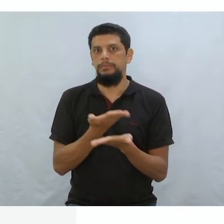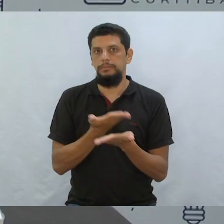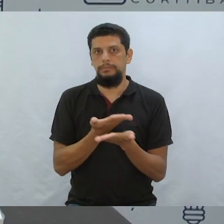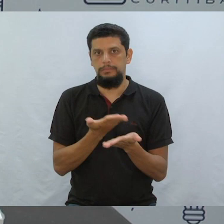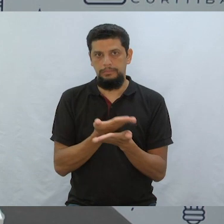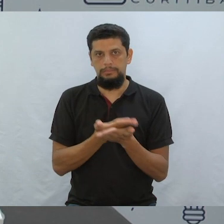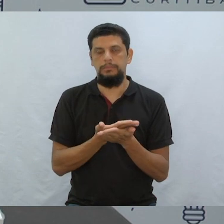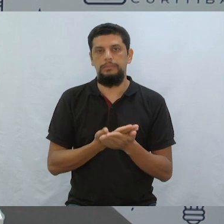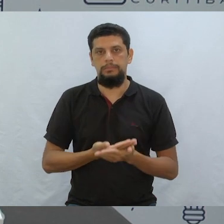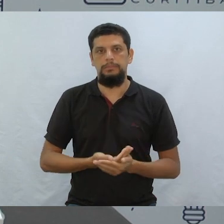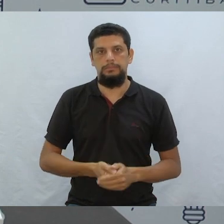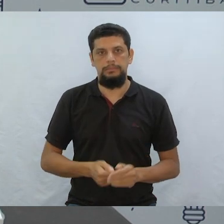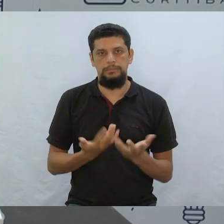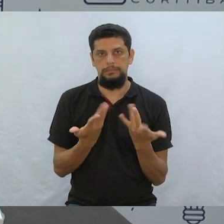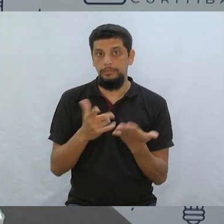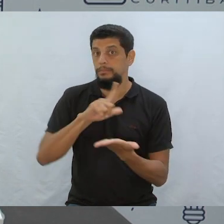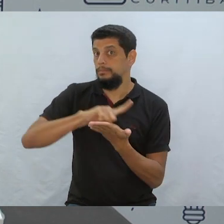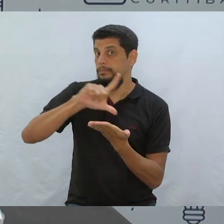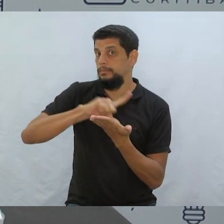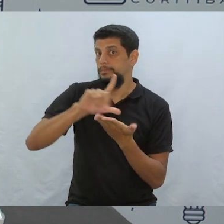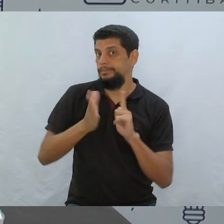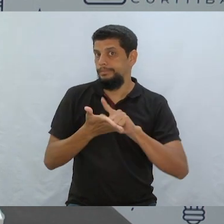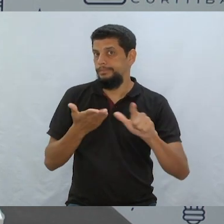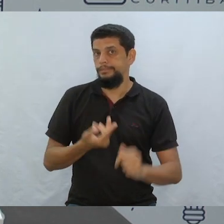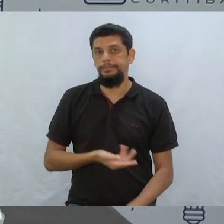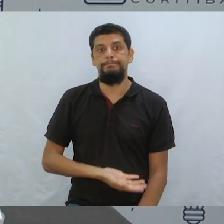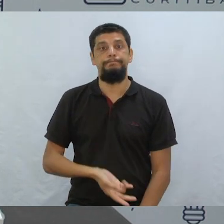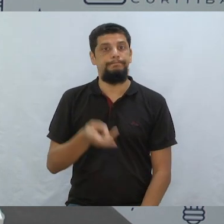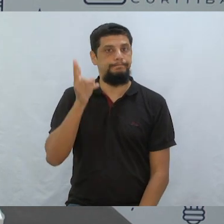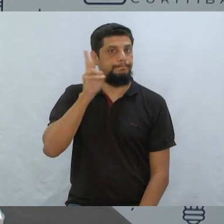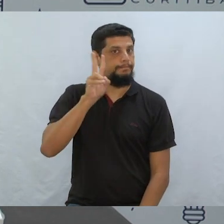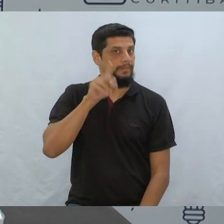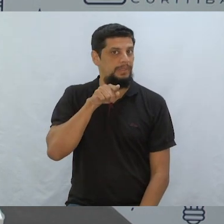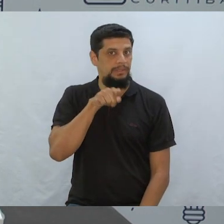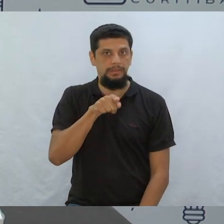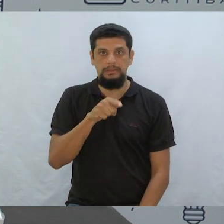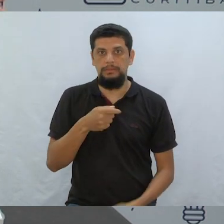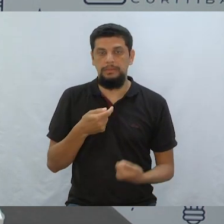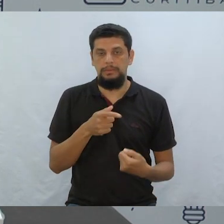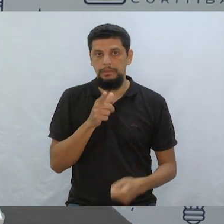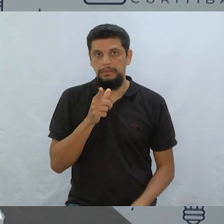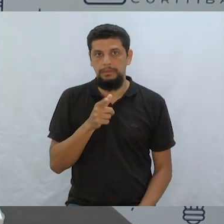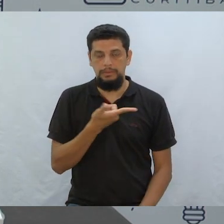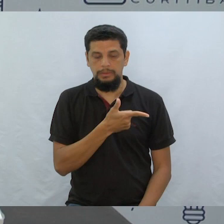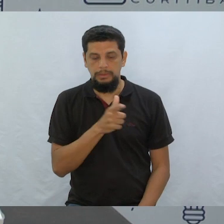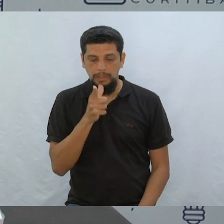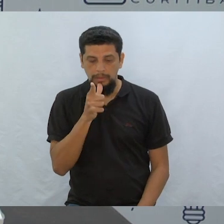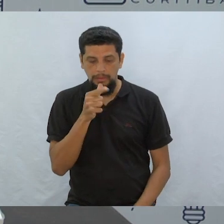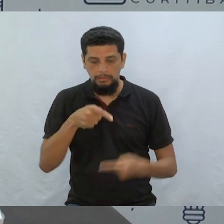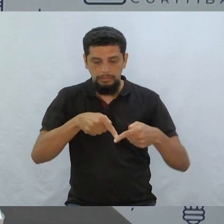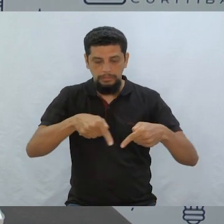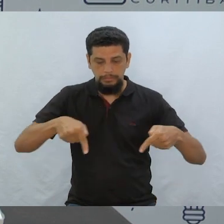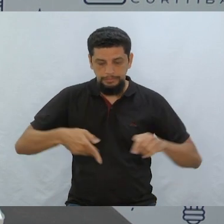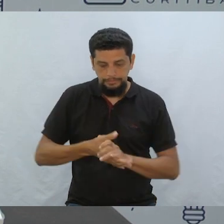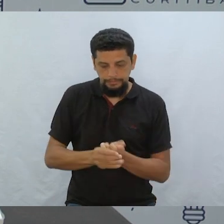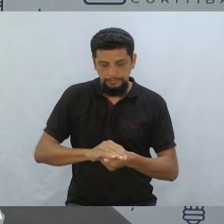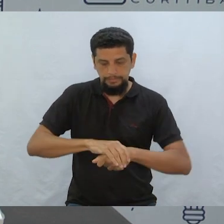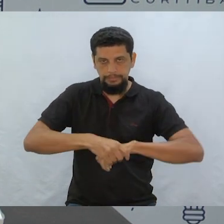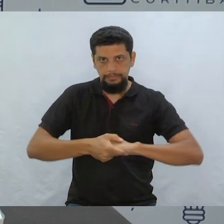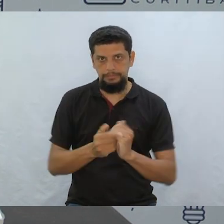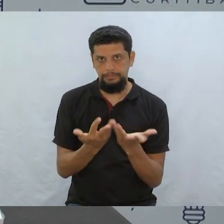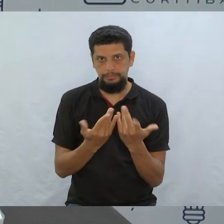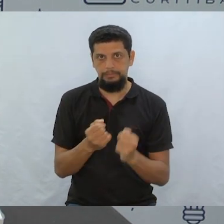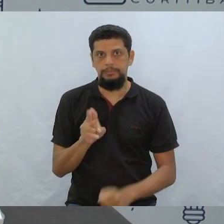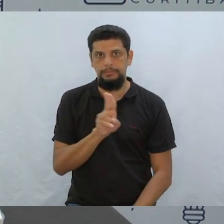prontinho, né? Agora está seca as mãos e as mãos estão limpas. Lembrando que se você não tiver um local para lavar as mãos,